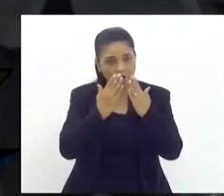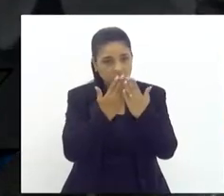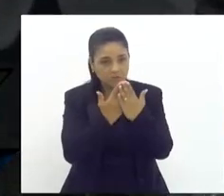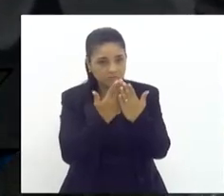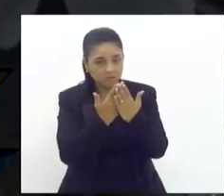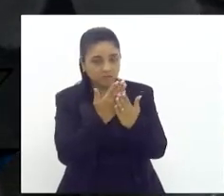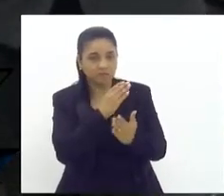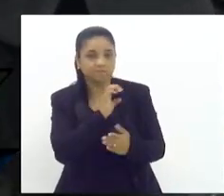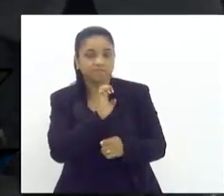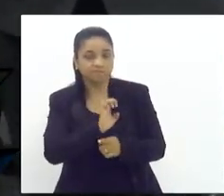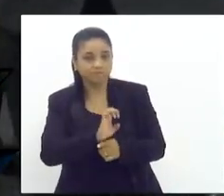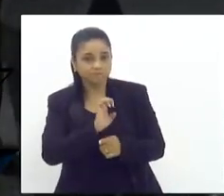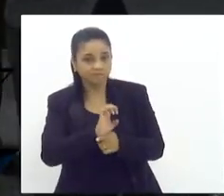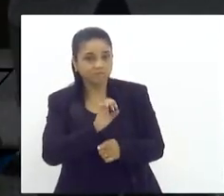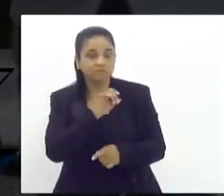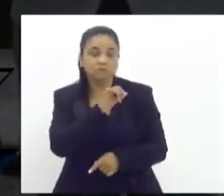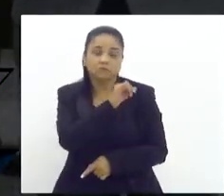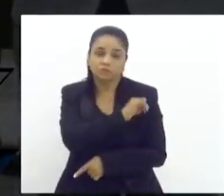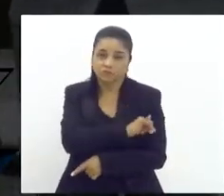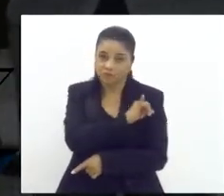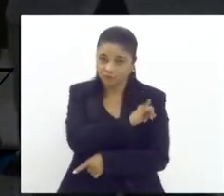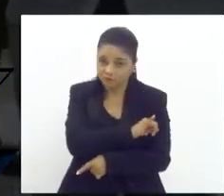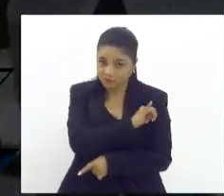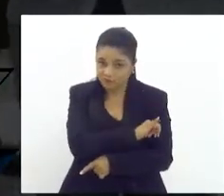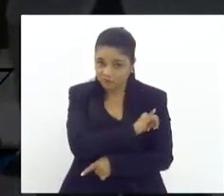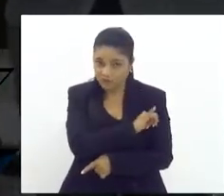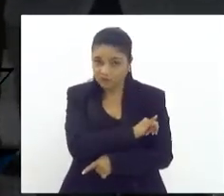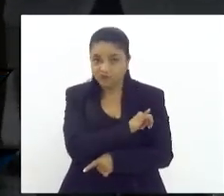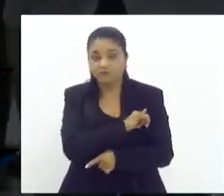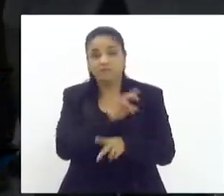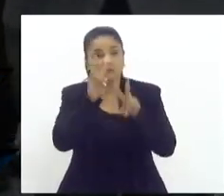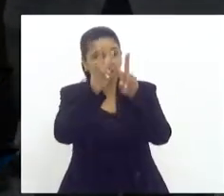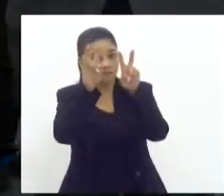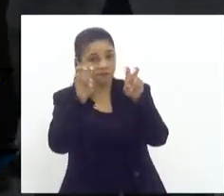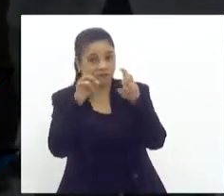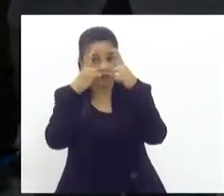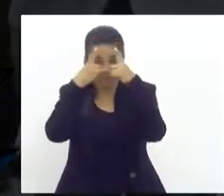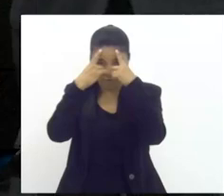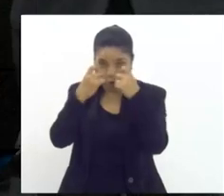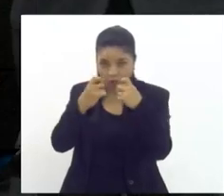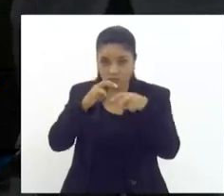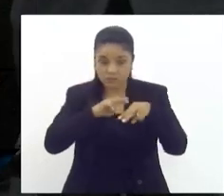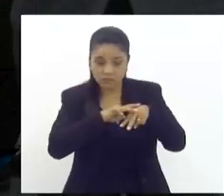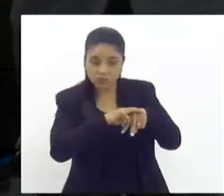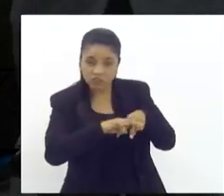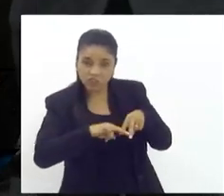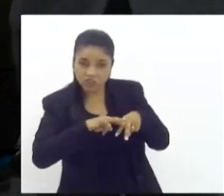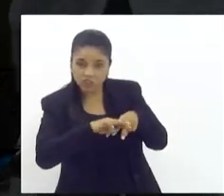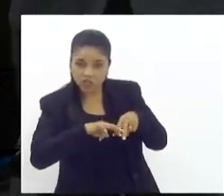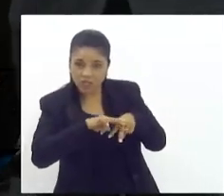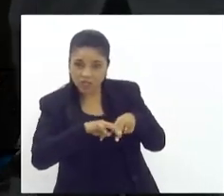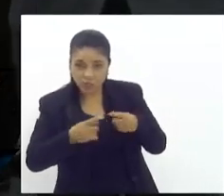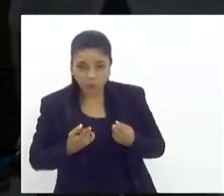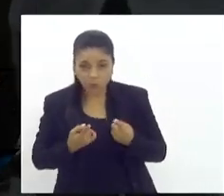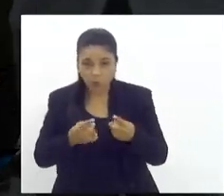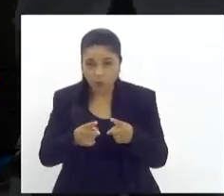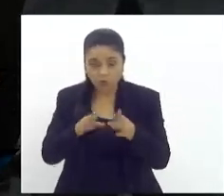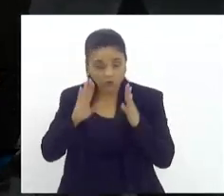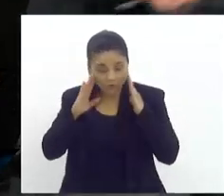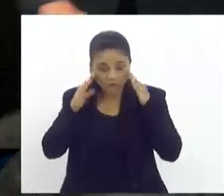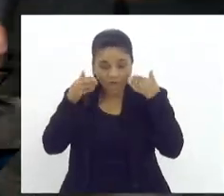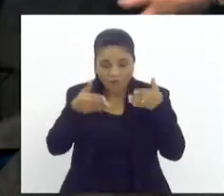estaduais do Rio de Janeiro sobre a temática de violência de gênero com foco na luta